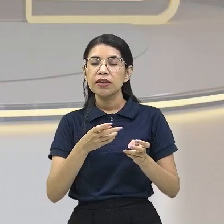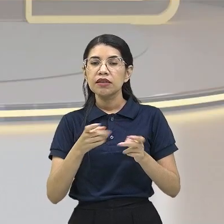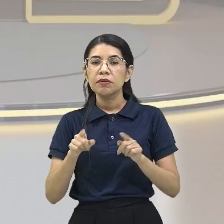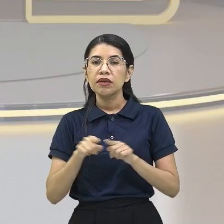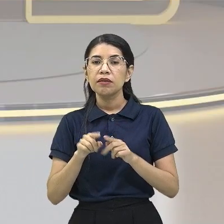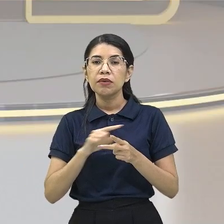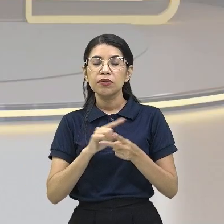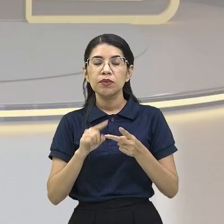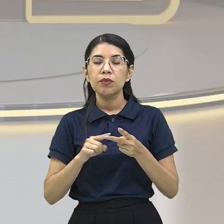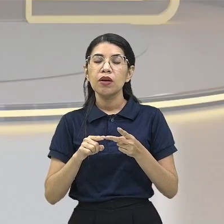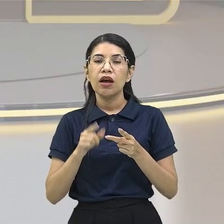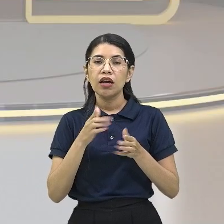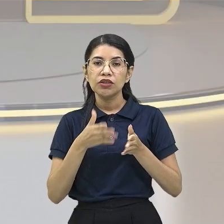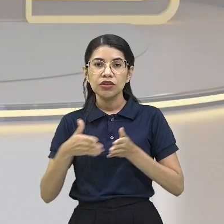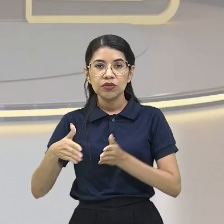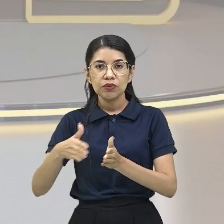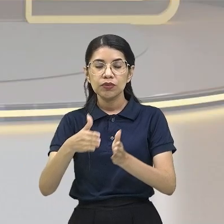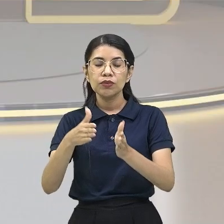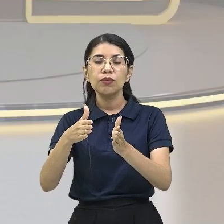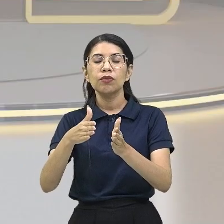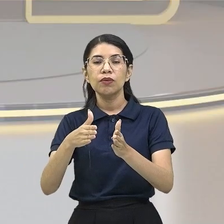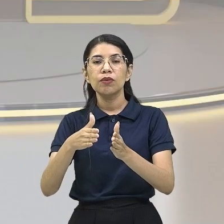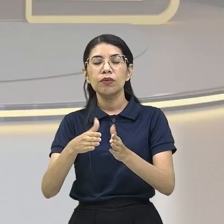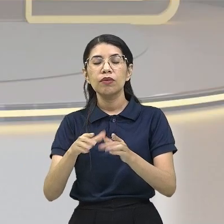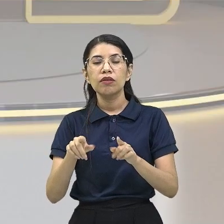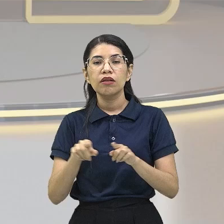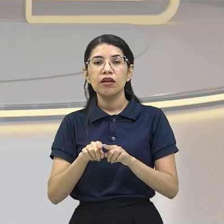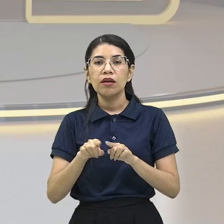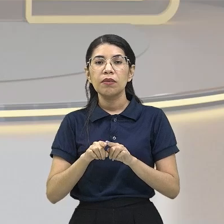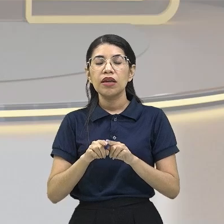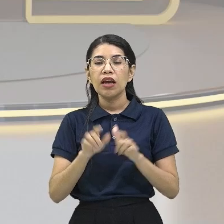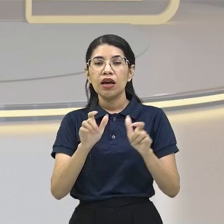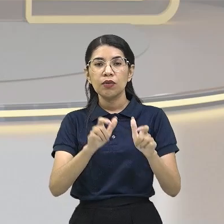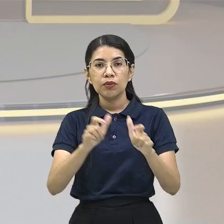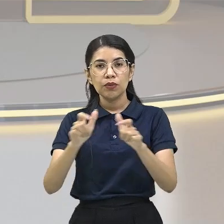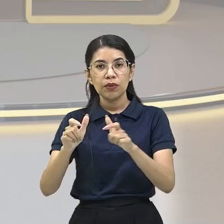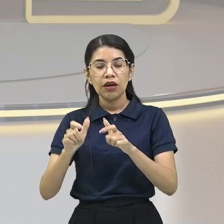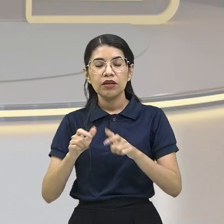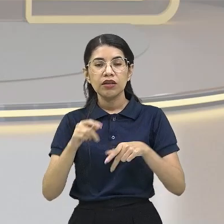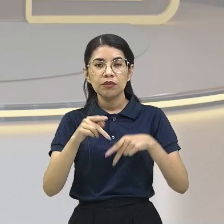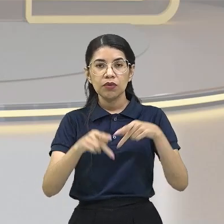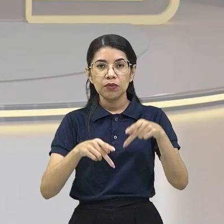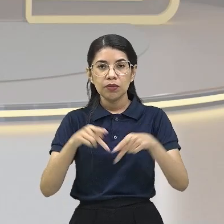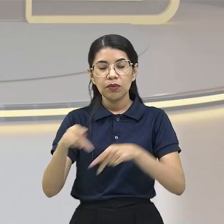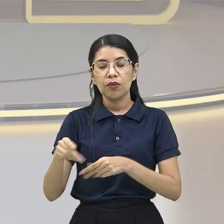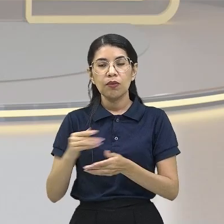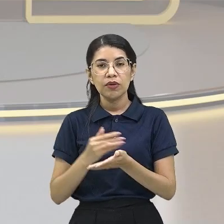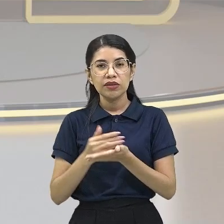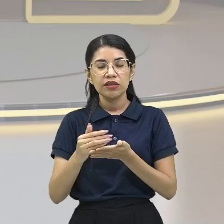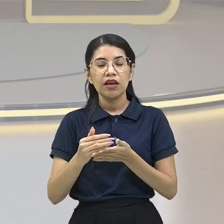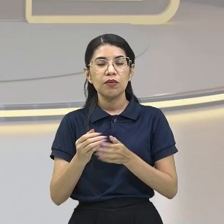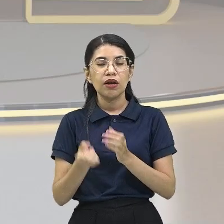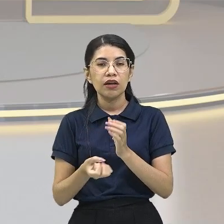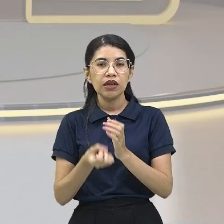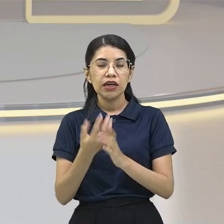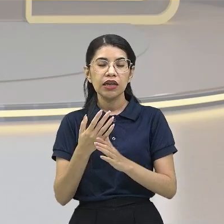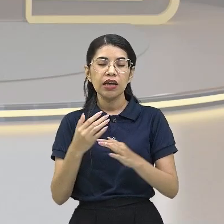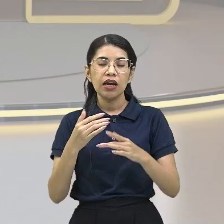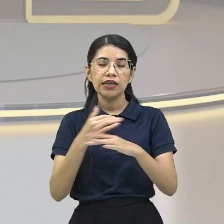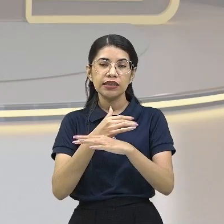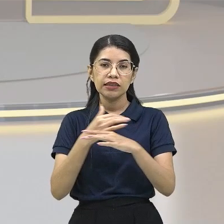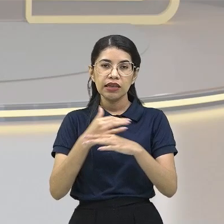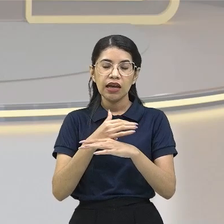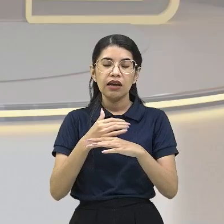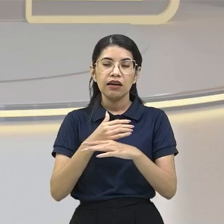as cidades rodoviárias, como a gente observou ao longo da aula, né? Onde que essas populações foram ali se concentrando, surgindo aquelas vilas,